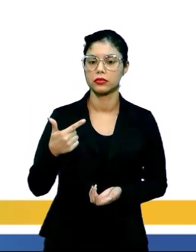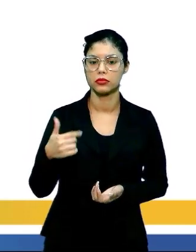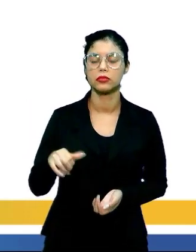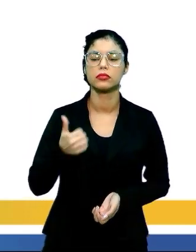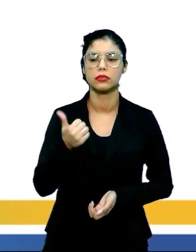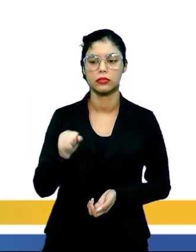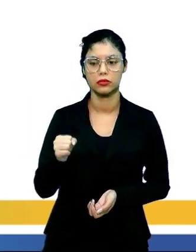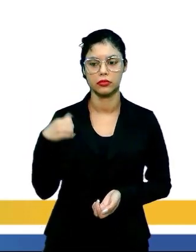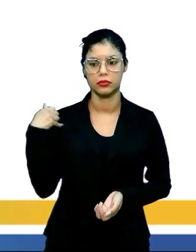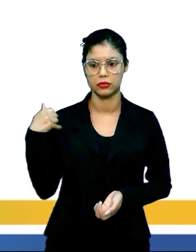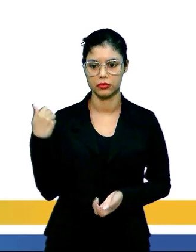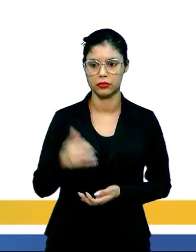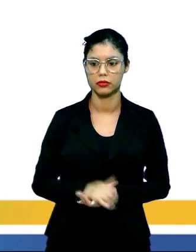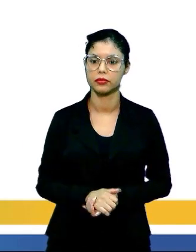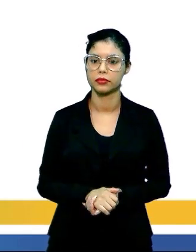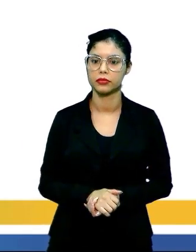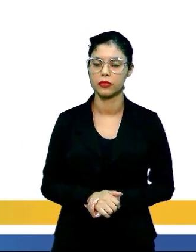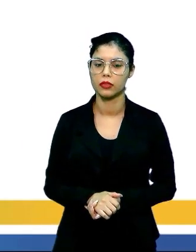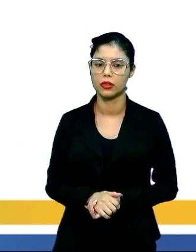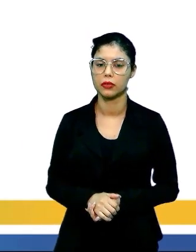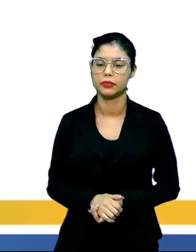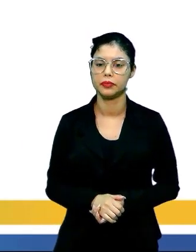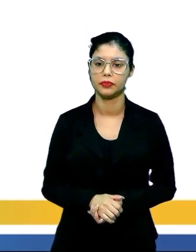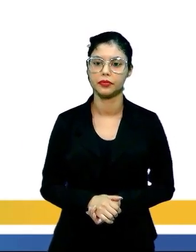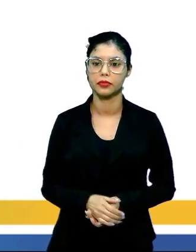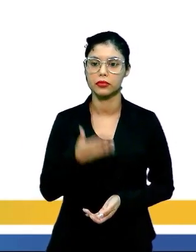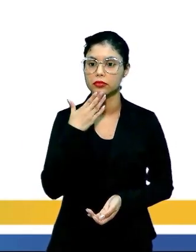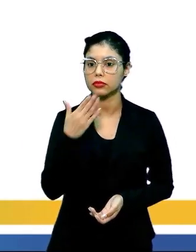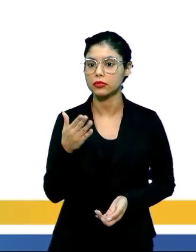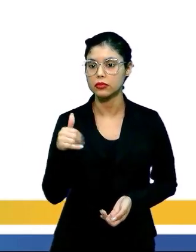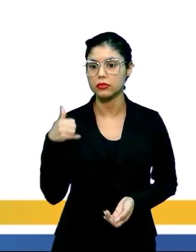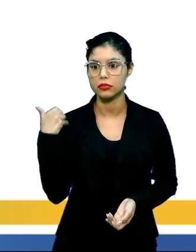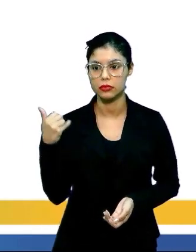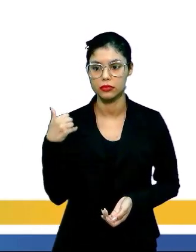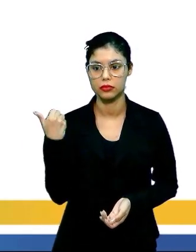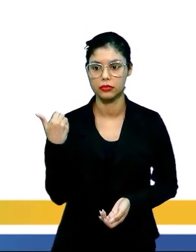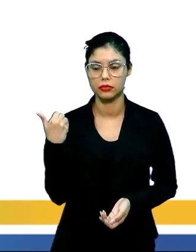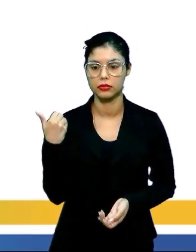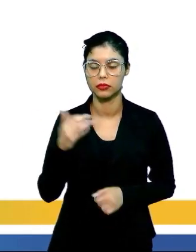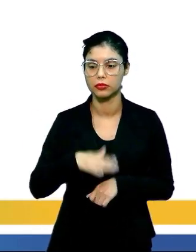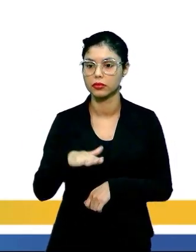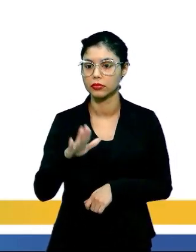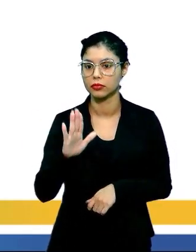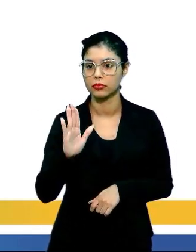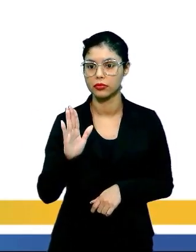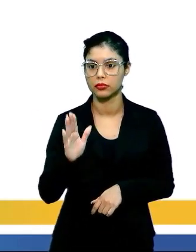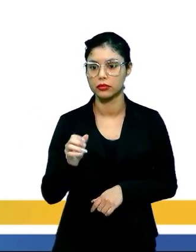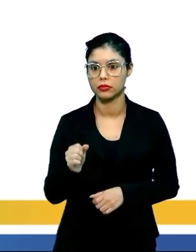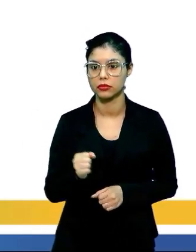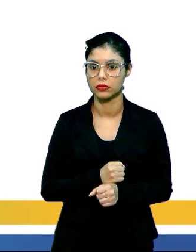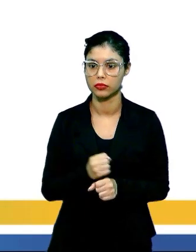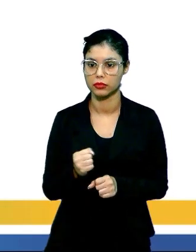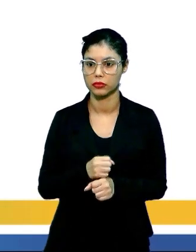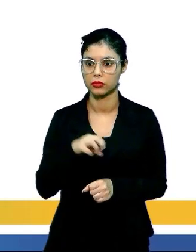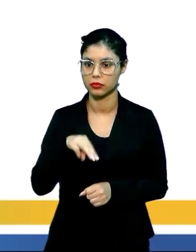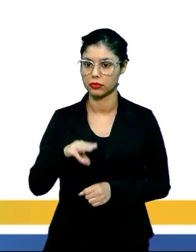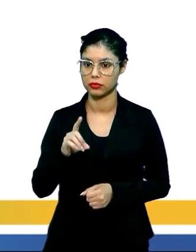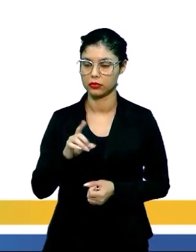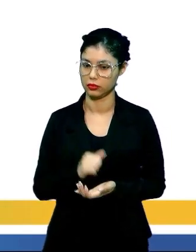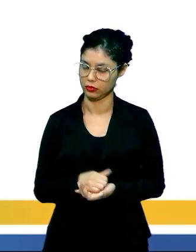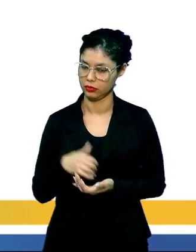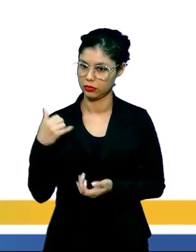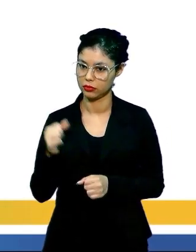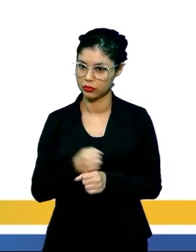12 alunos com 18 anos. Preste atenção que aqui está pedindo o quê? Qual é a moda das idades em